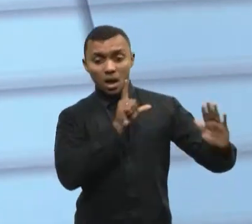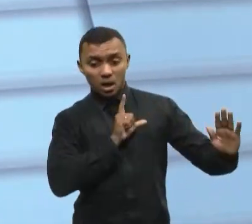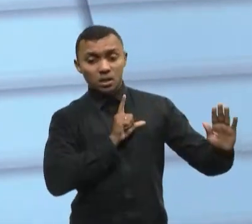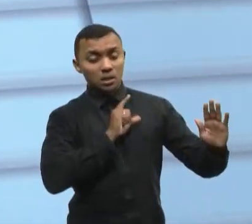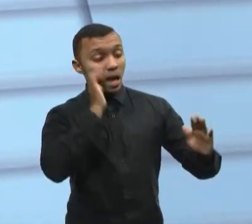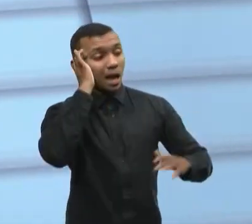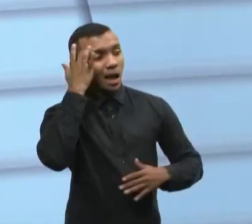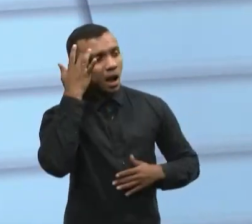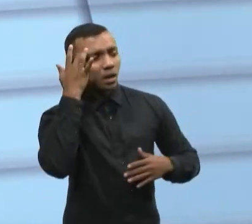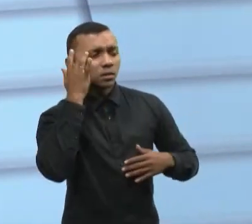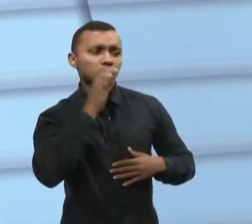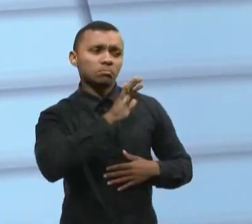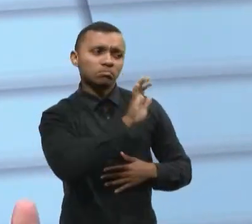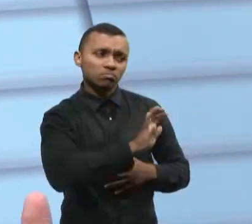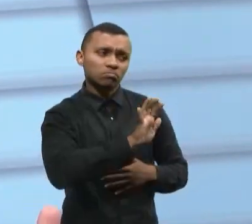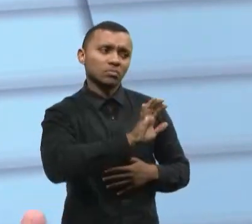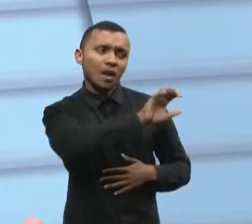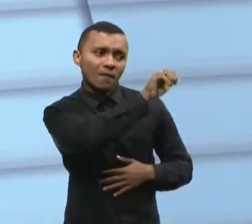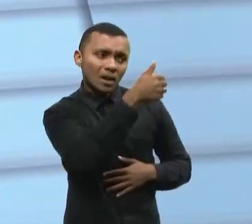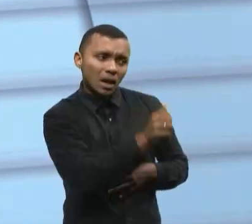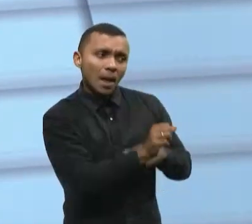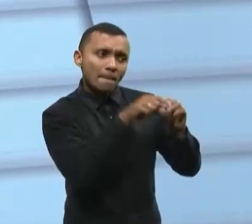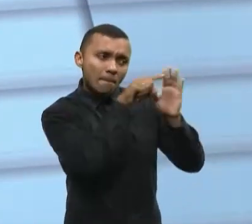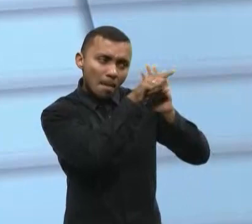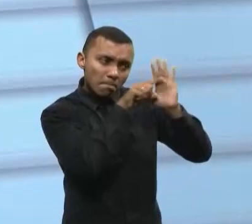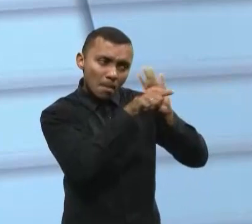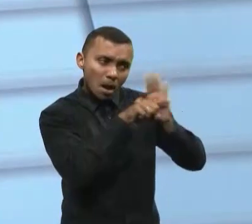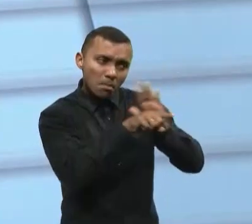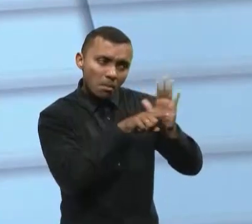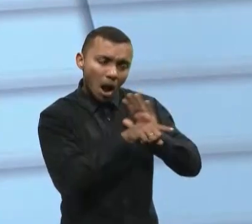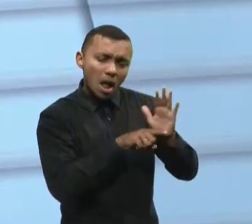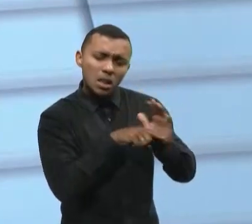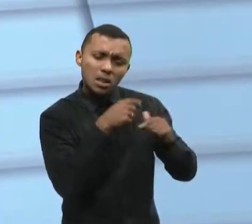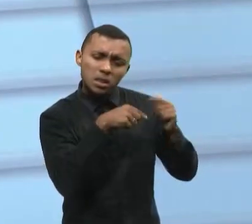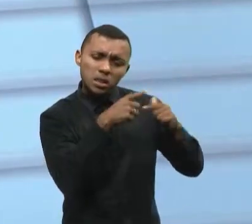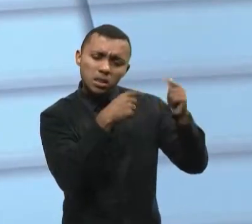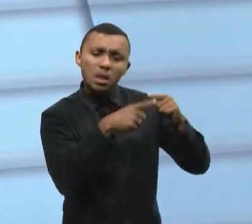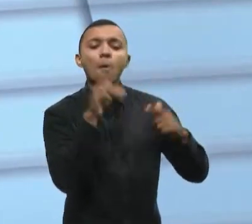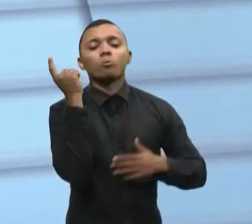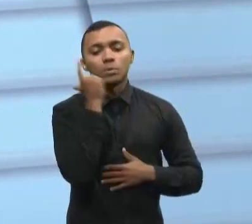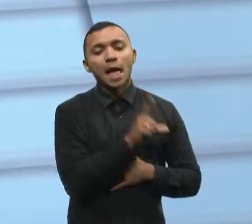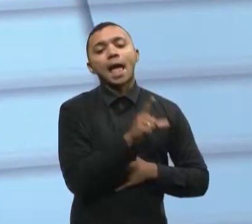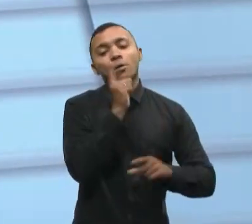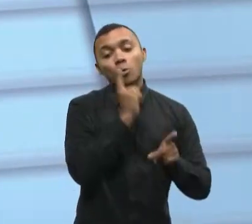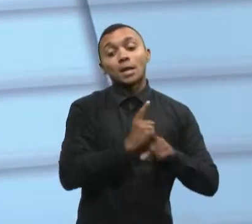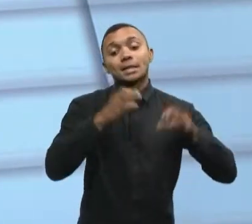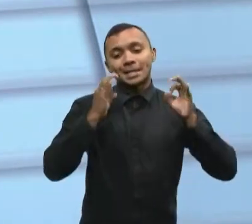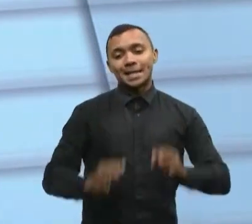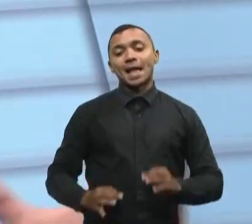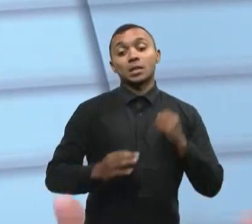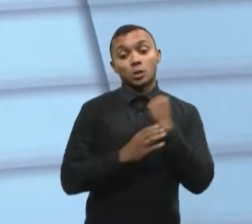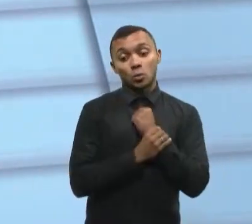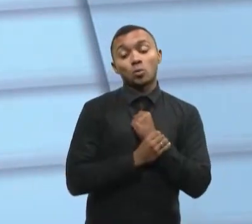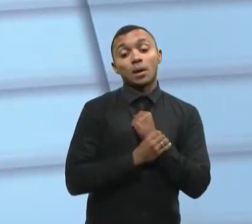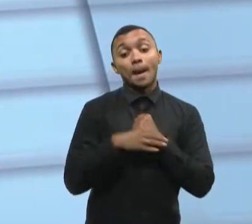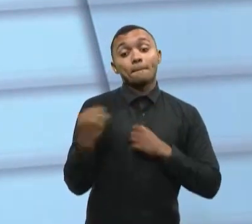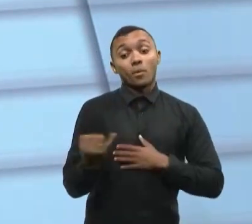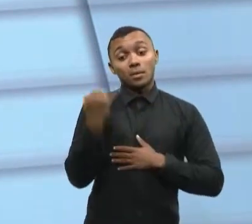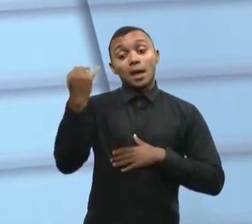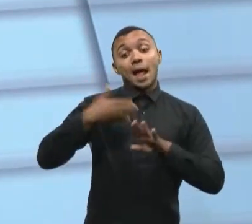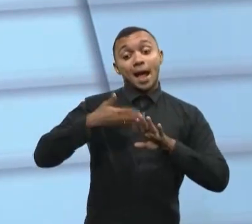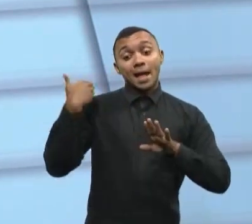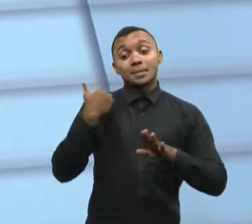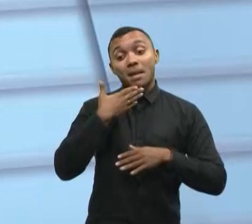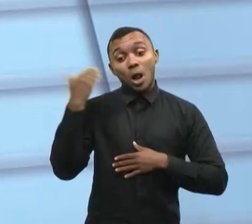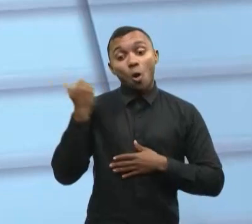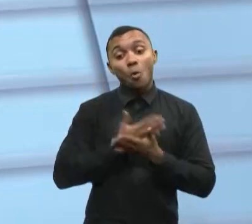para cronologicamente concluir em uma determinada outra ocasião, né? Então é importante ter essa hipótese diagnóstica para depois concluir